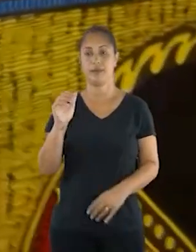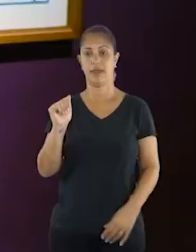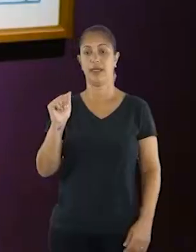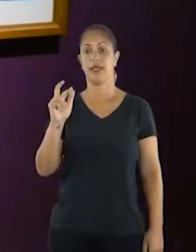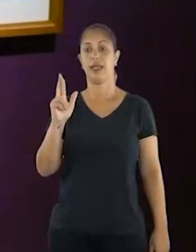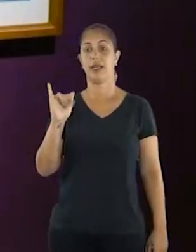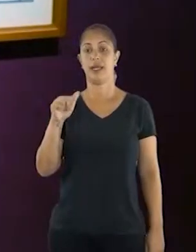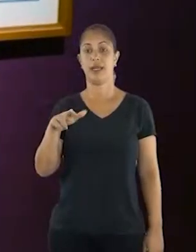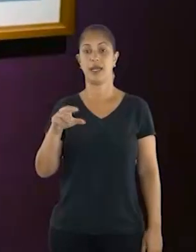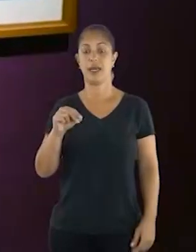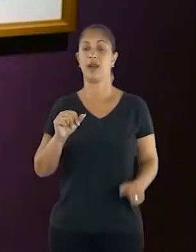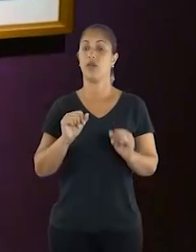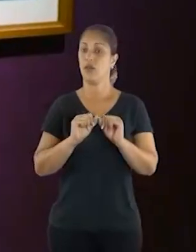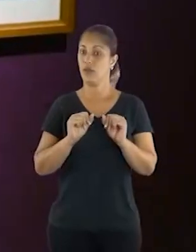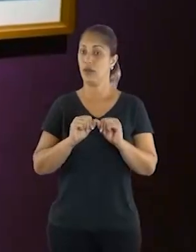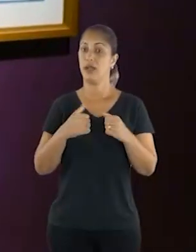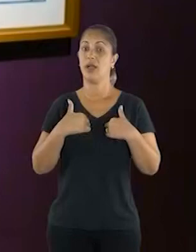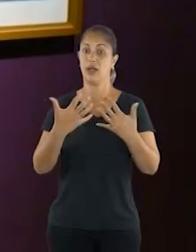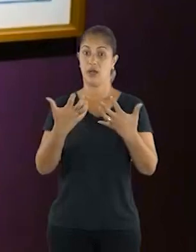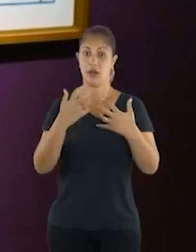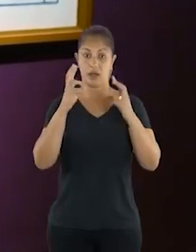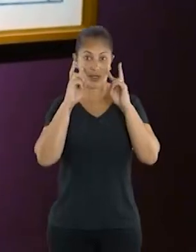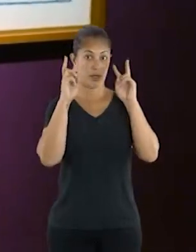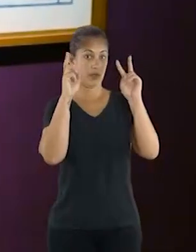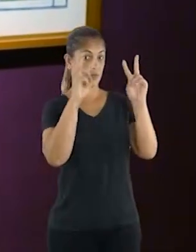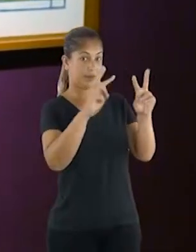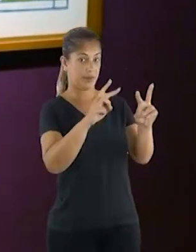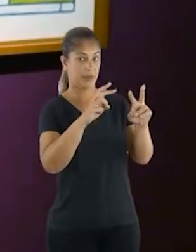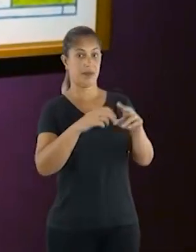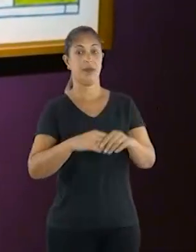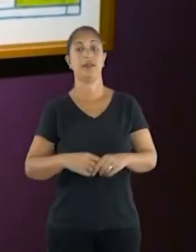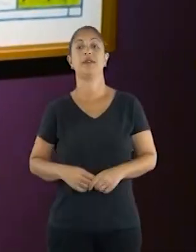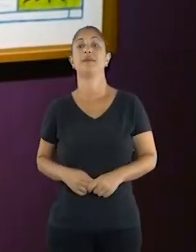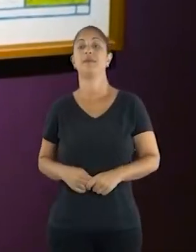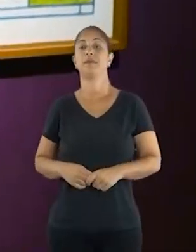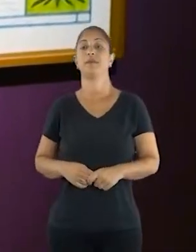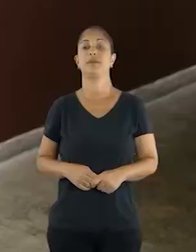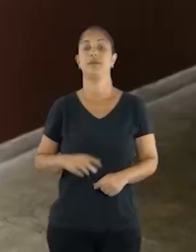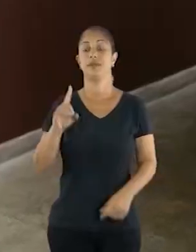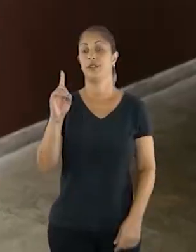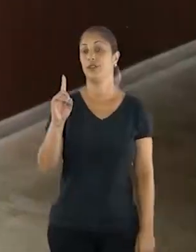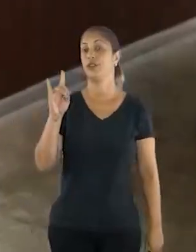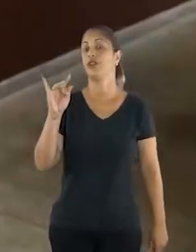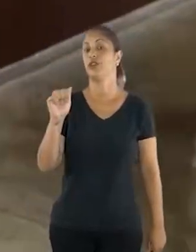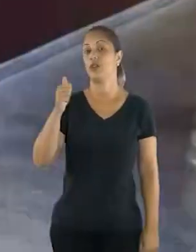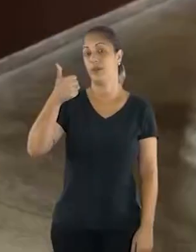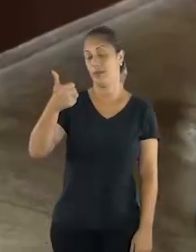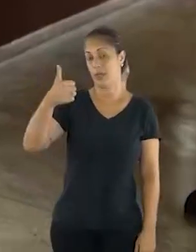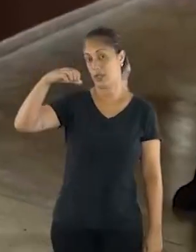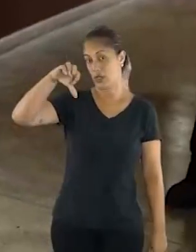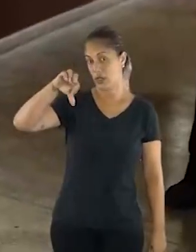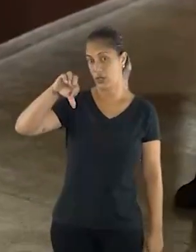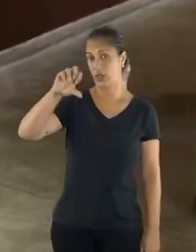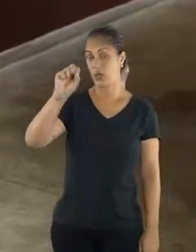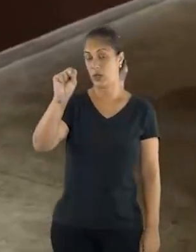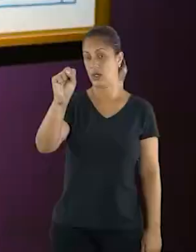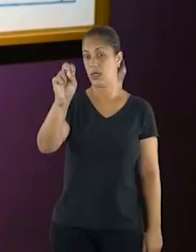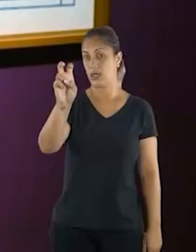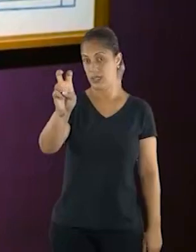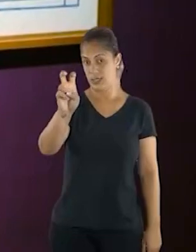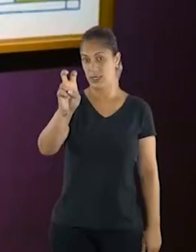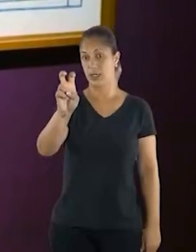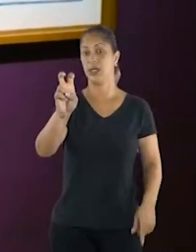Ariano faz. Agora, eu queria que vocês observassem que a data que está ali,